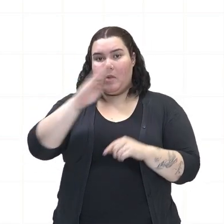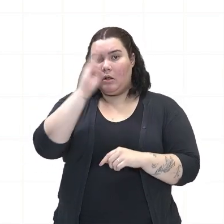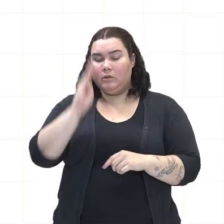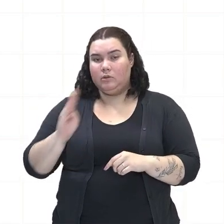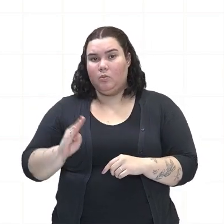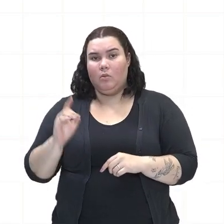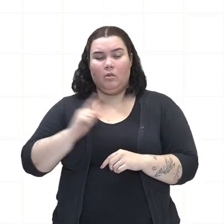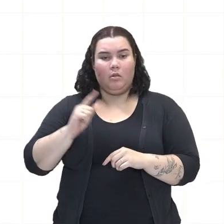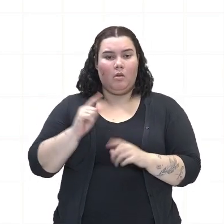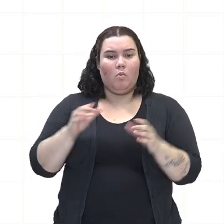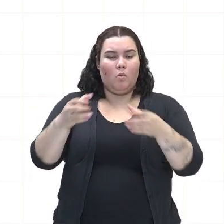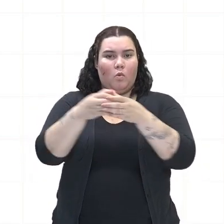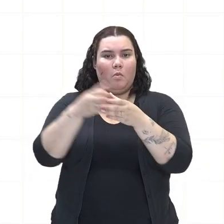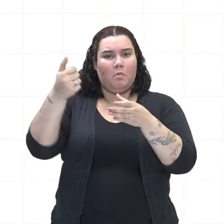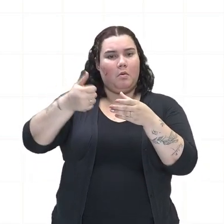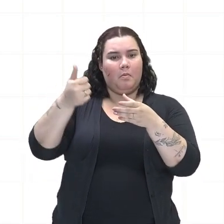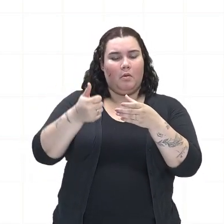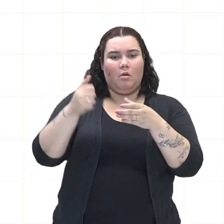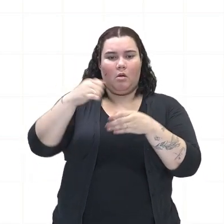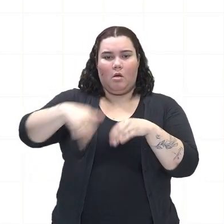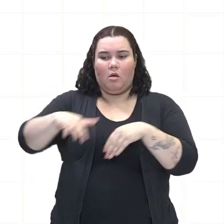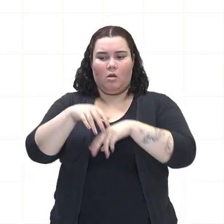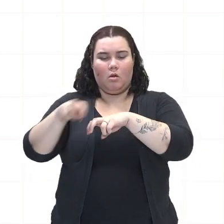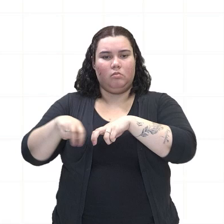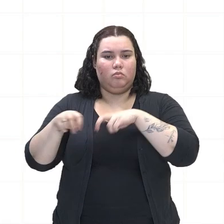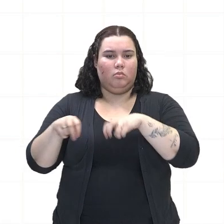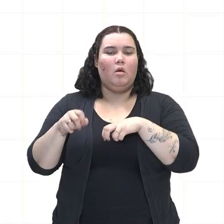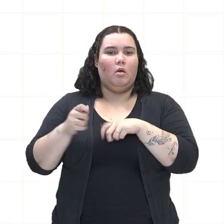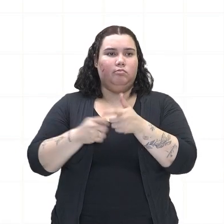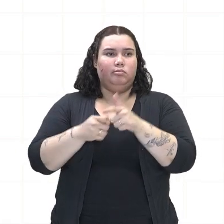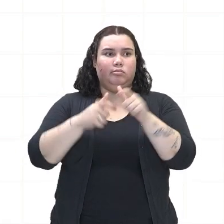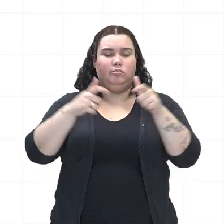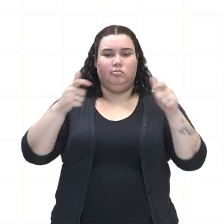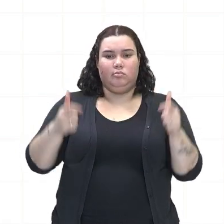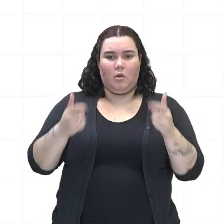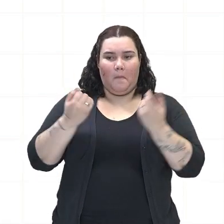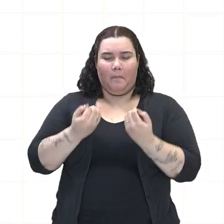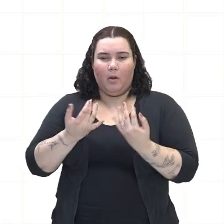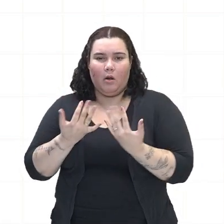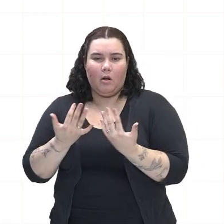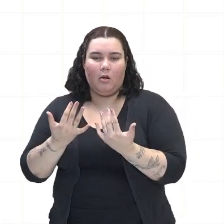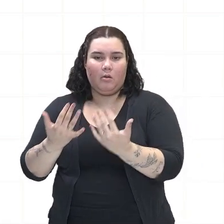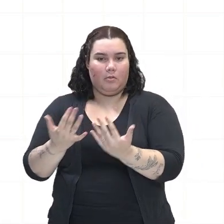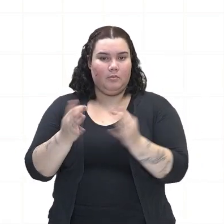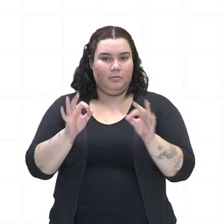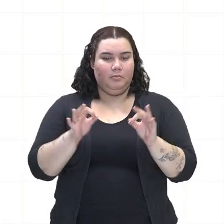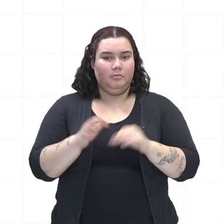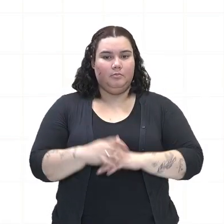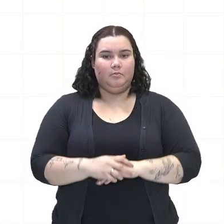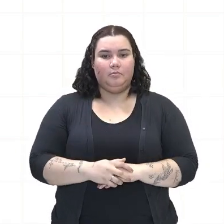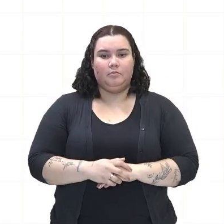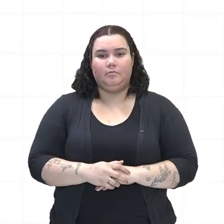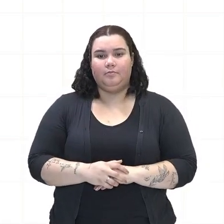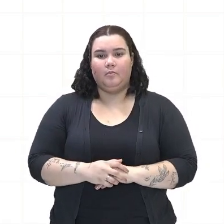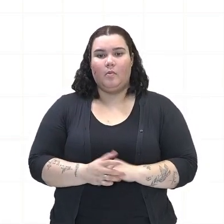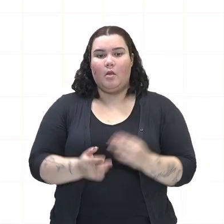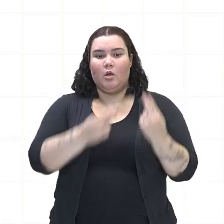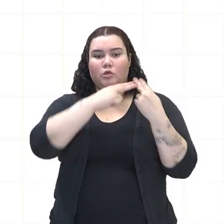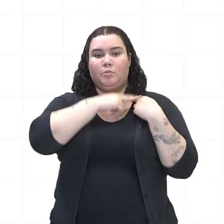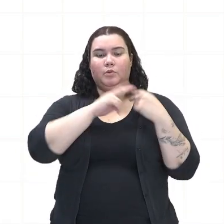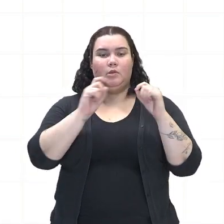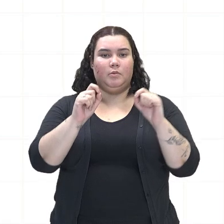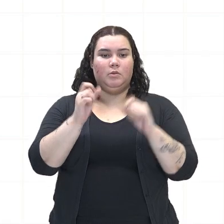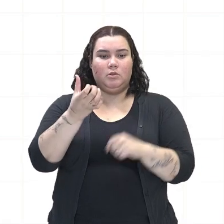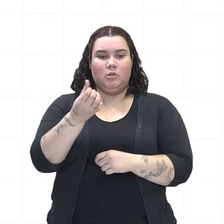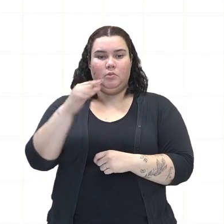Que é a agricultura, enfim, coisas que vêm da natureza, né? Responsável por 6,8%